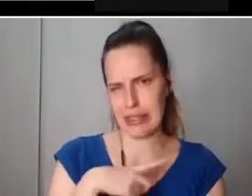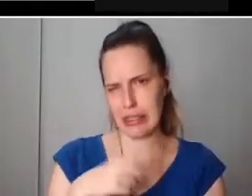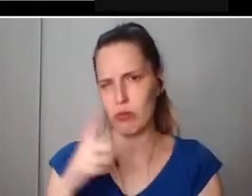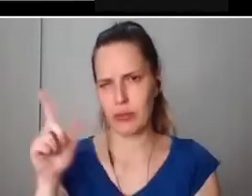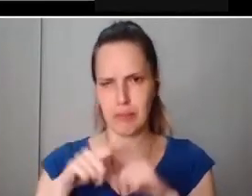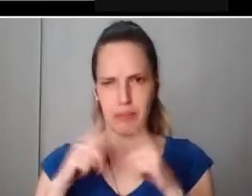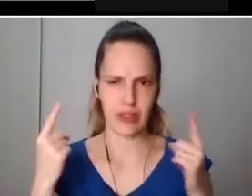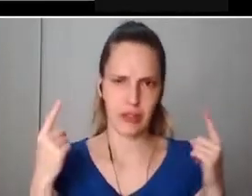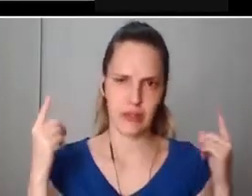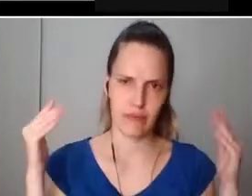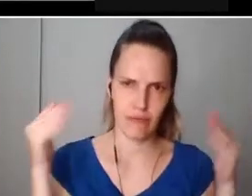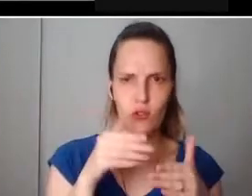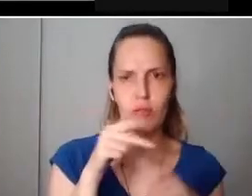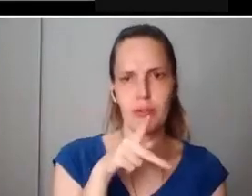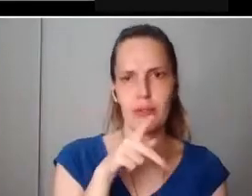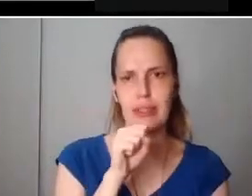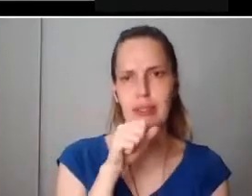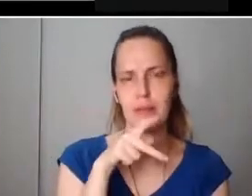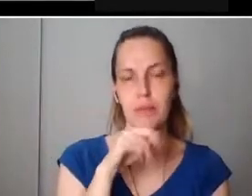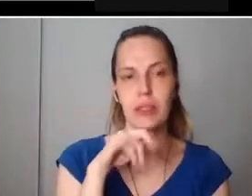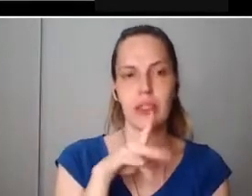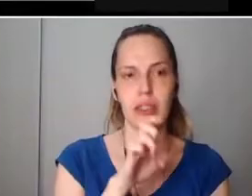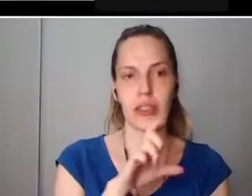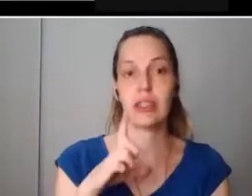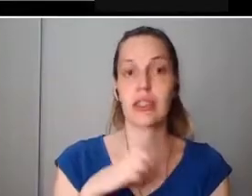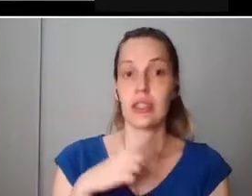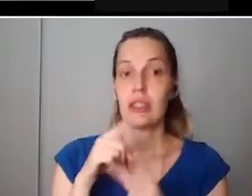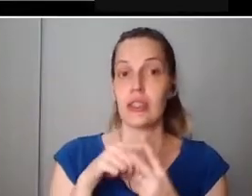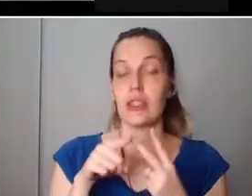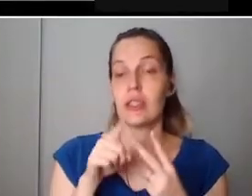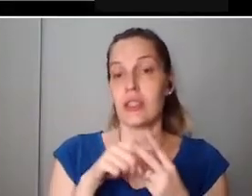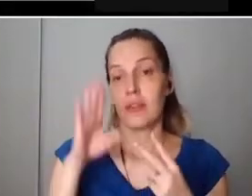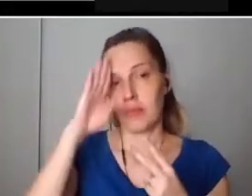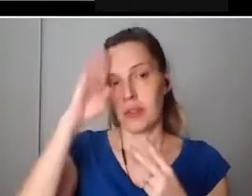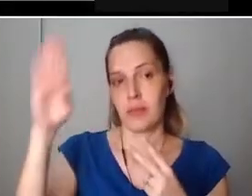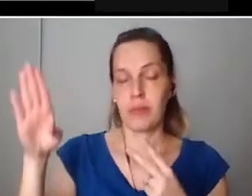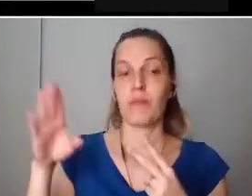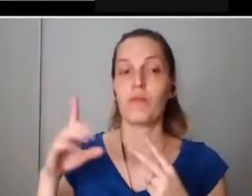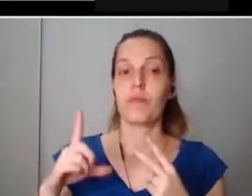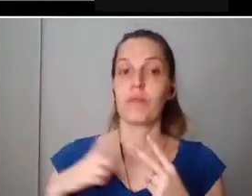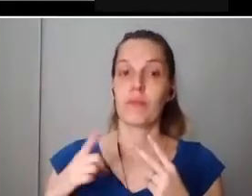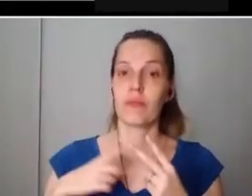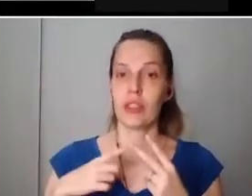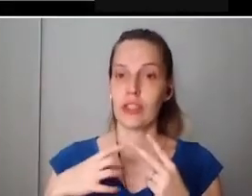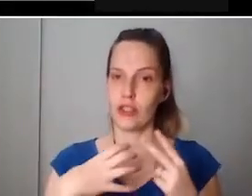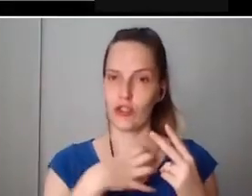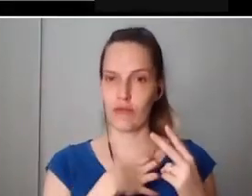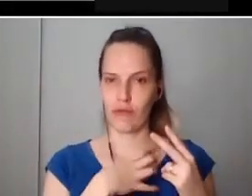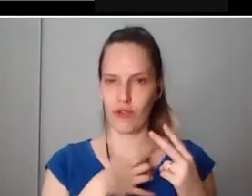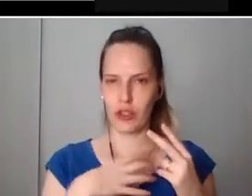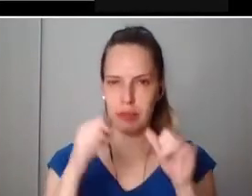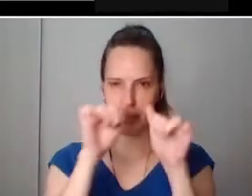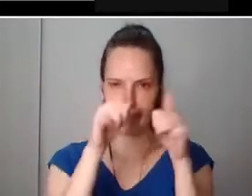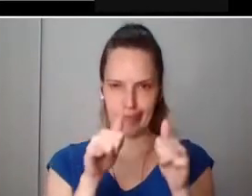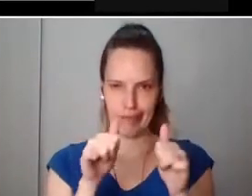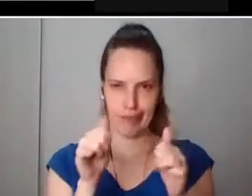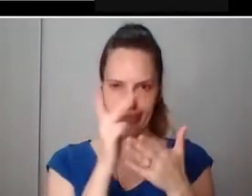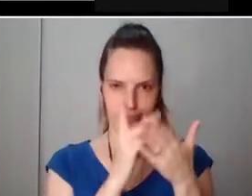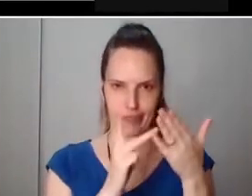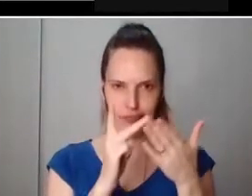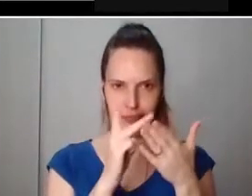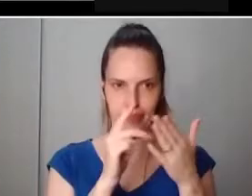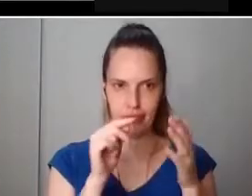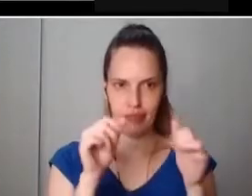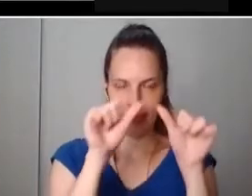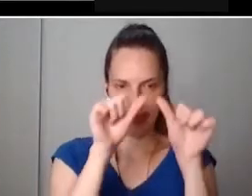formas principais, tá, gente? Isso vai ser bem importante. Ela tem esse formato aqui, né? E ela tem esse formato, que a gente chama